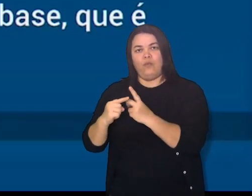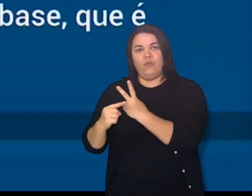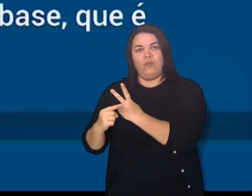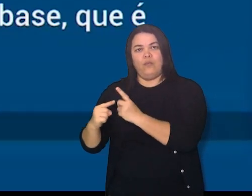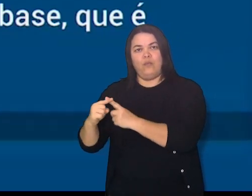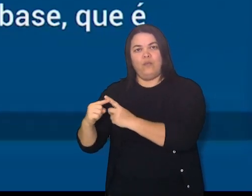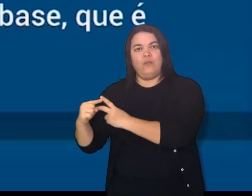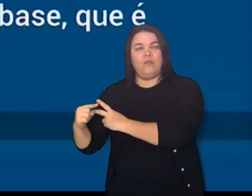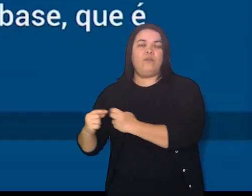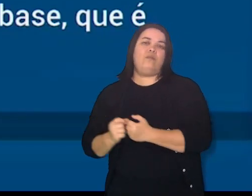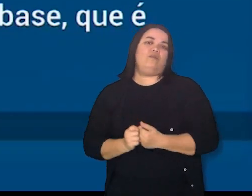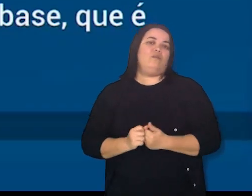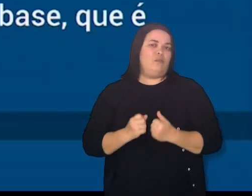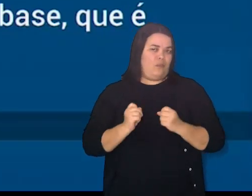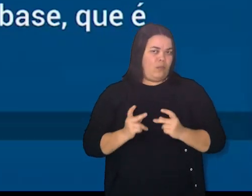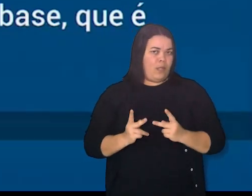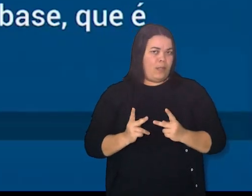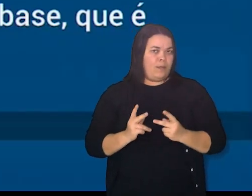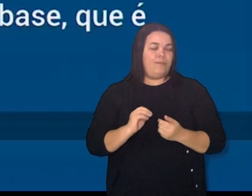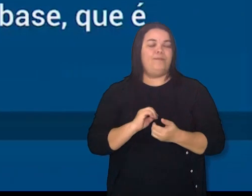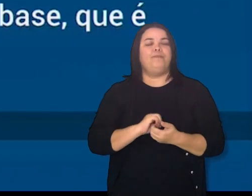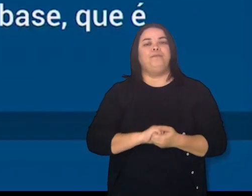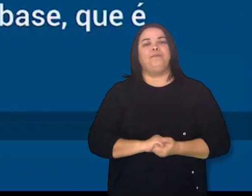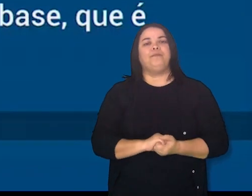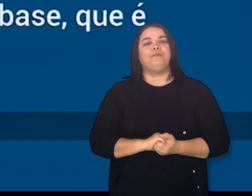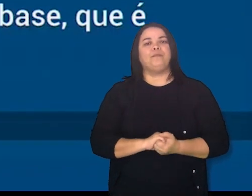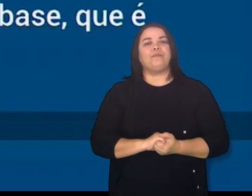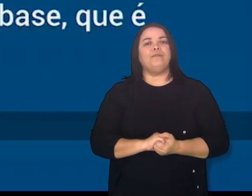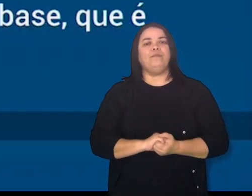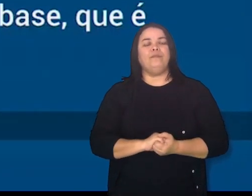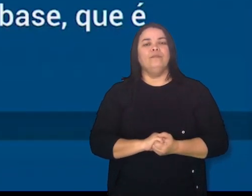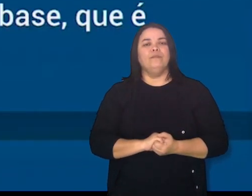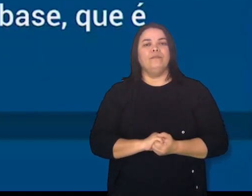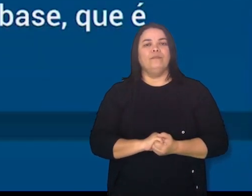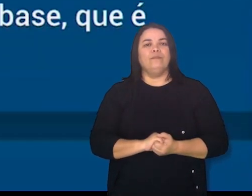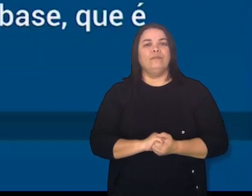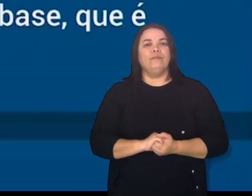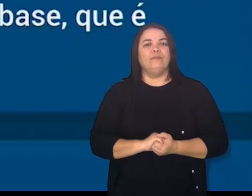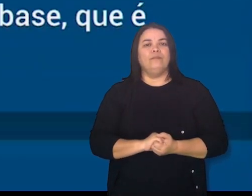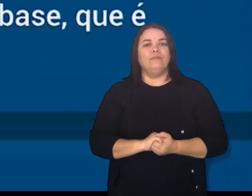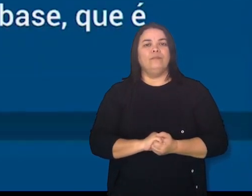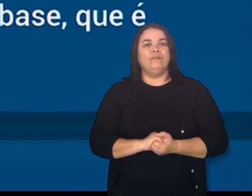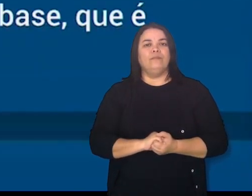forma de produto, ok? Muito bem.